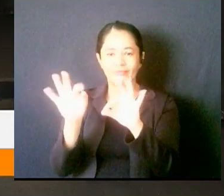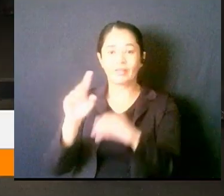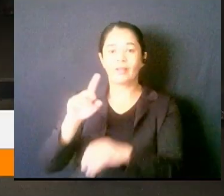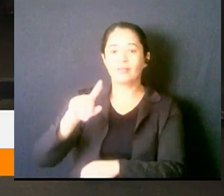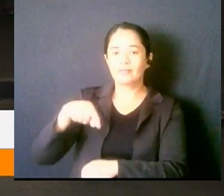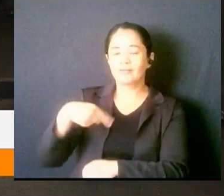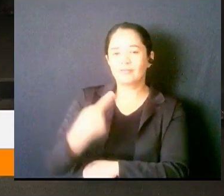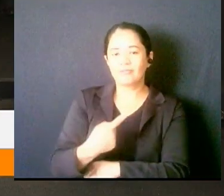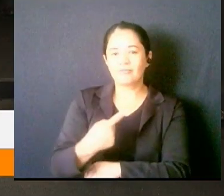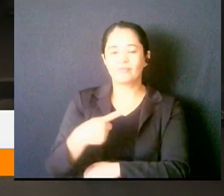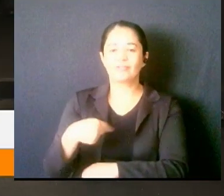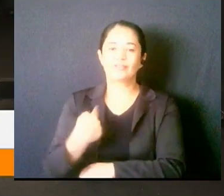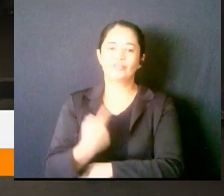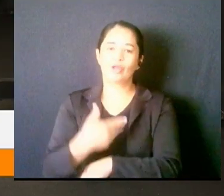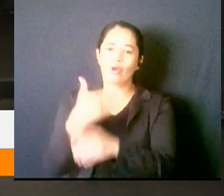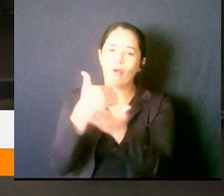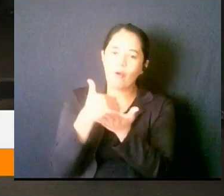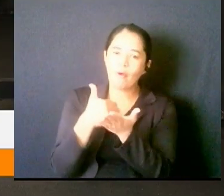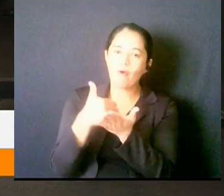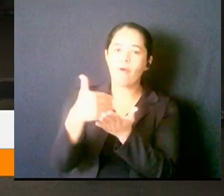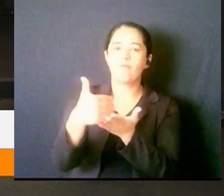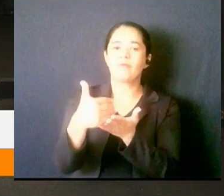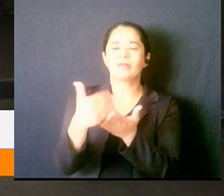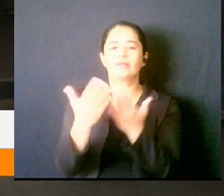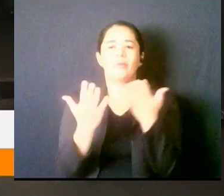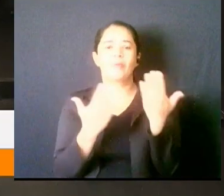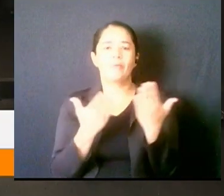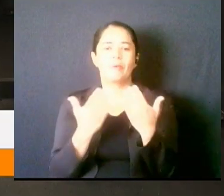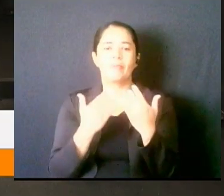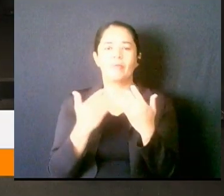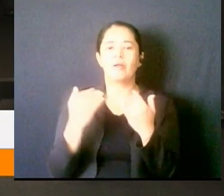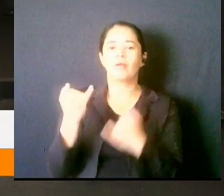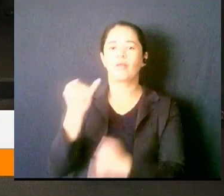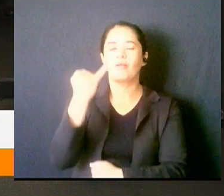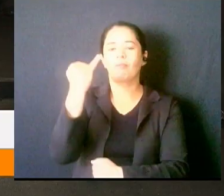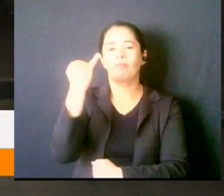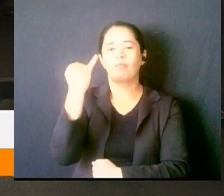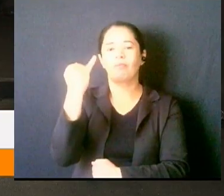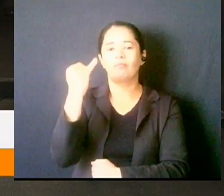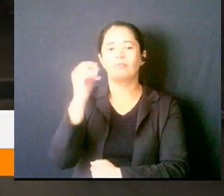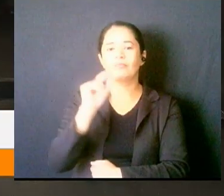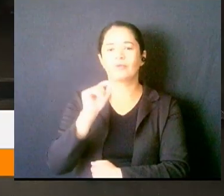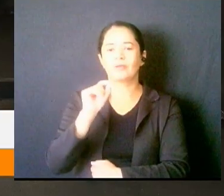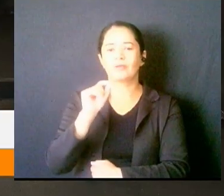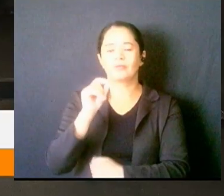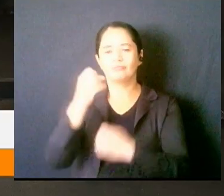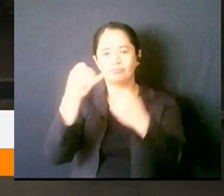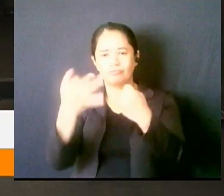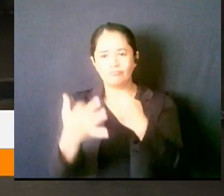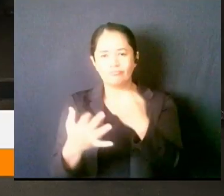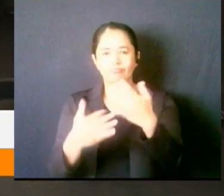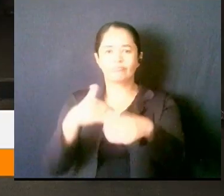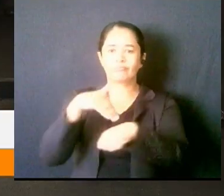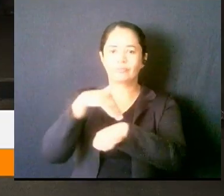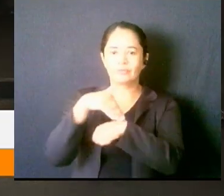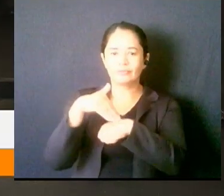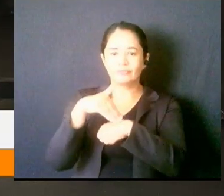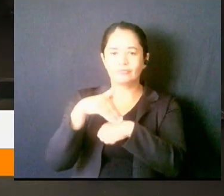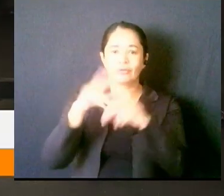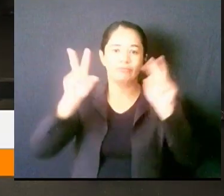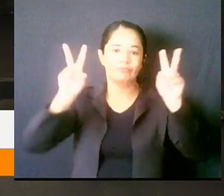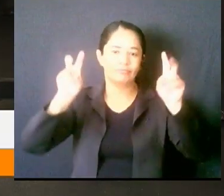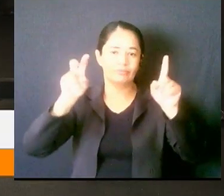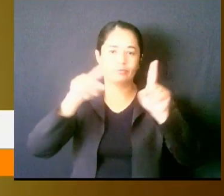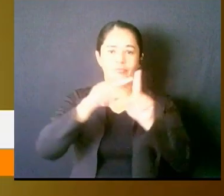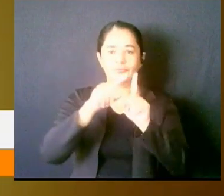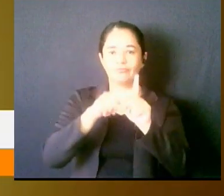gente começa a comentar sobre a importância da fala referente à gravidez na adolescência. Vamos conferir.